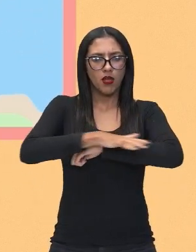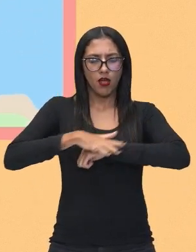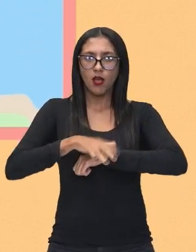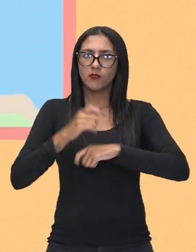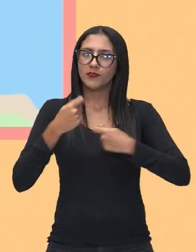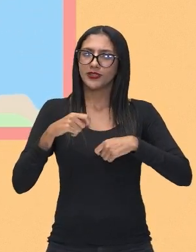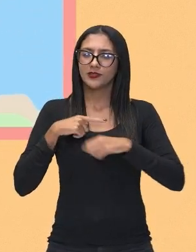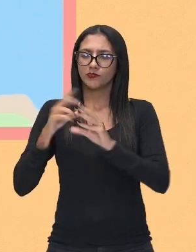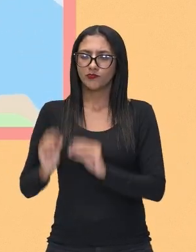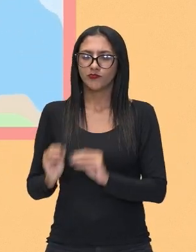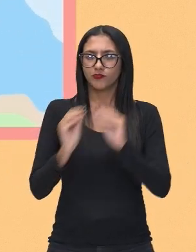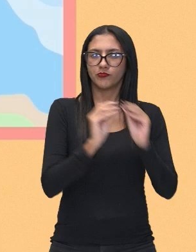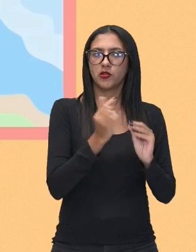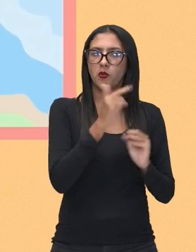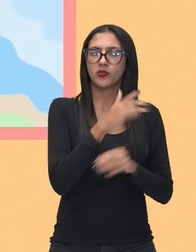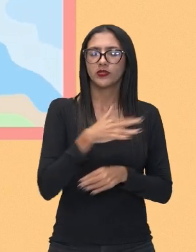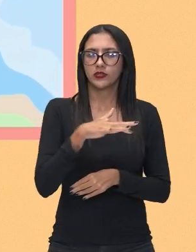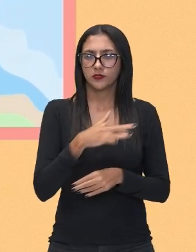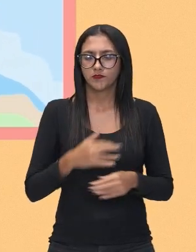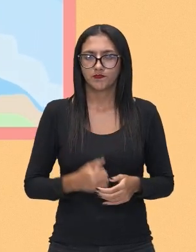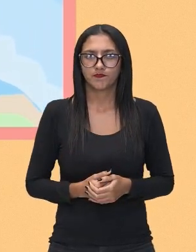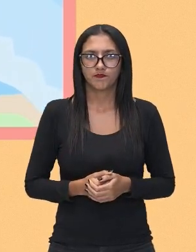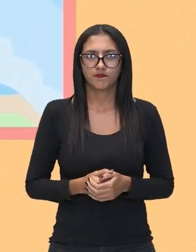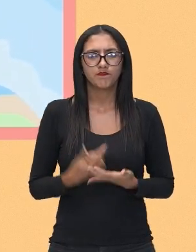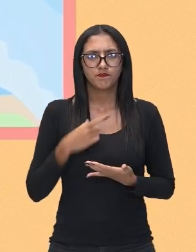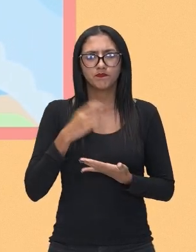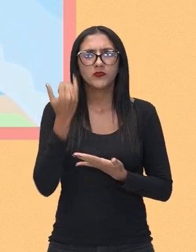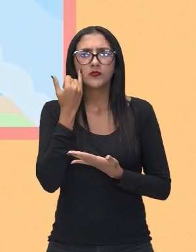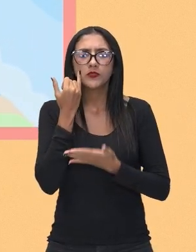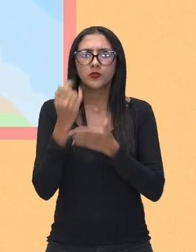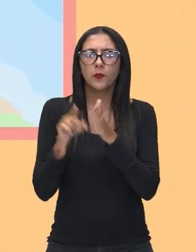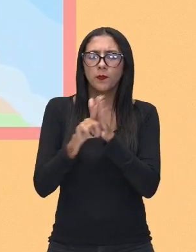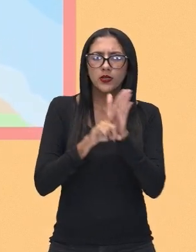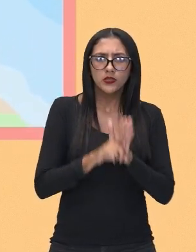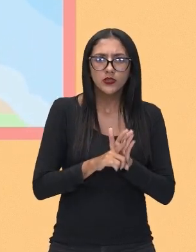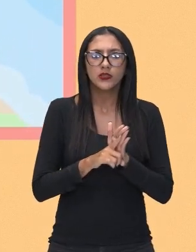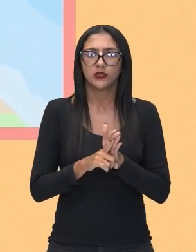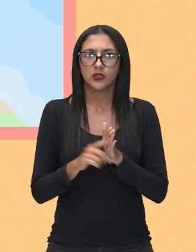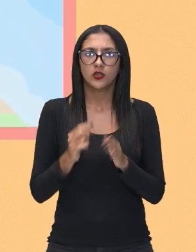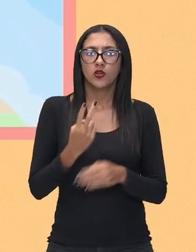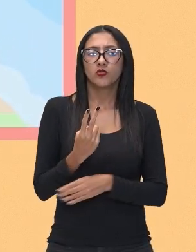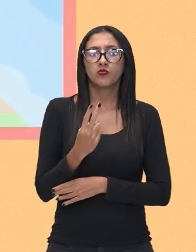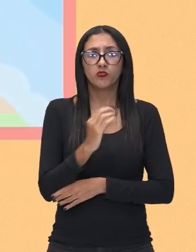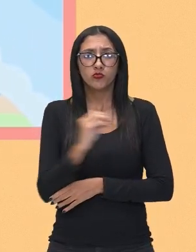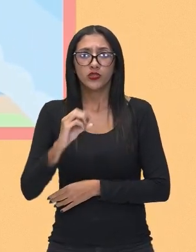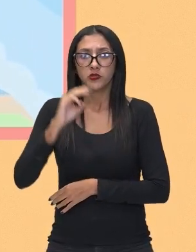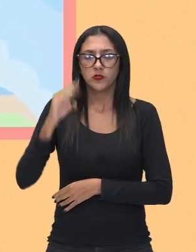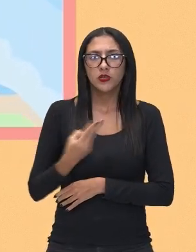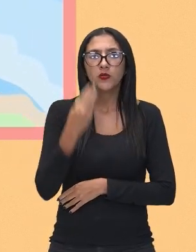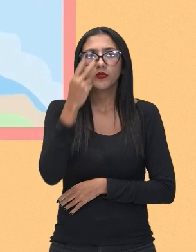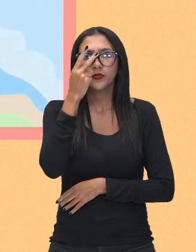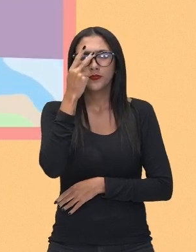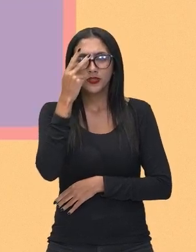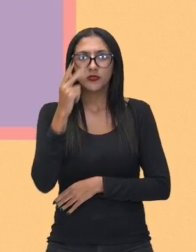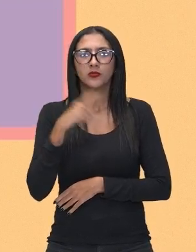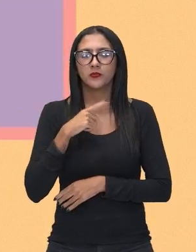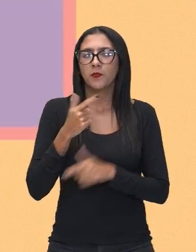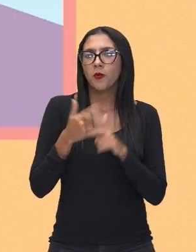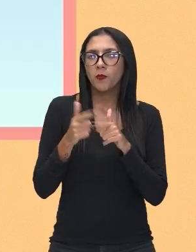localidades. Estima-se que pelo menos 200 milhões de pessoas sejam afetados pelo aumento do nível dos